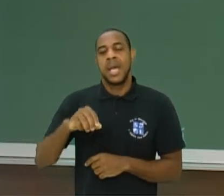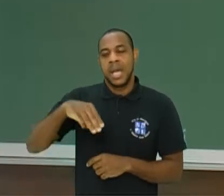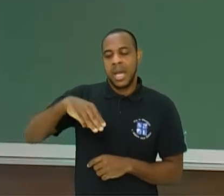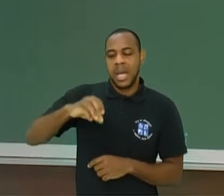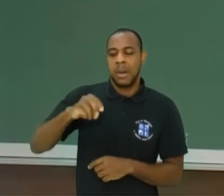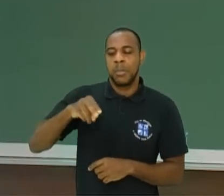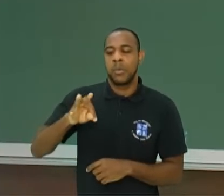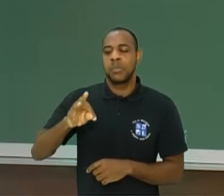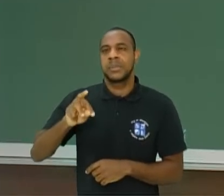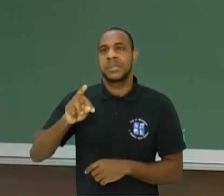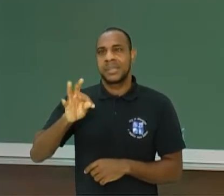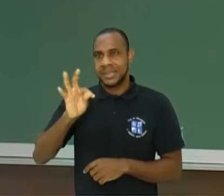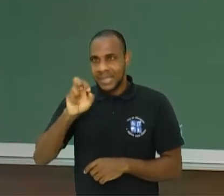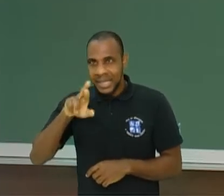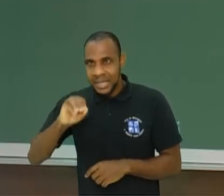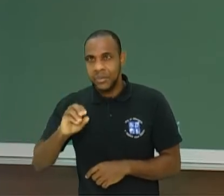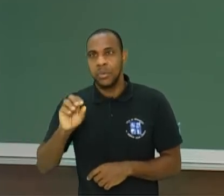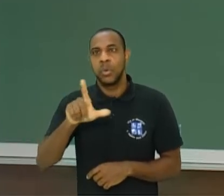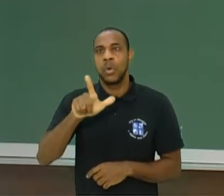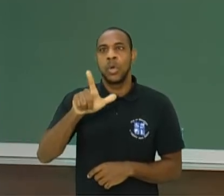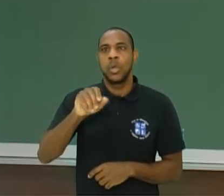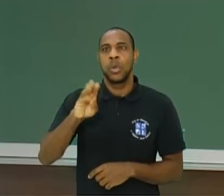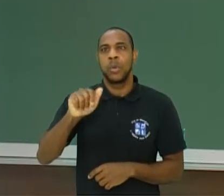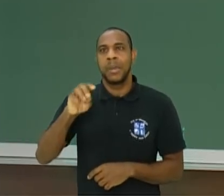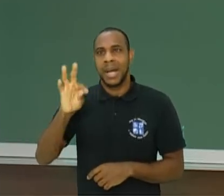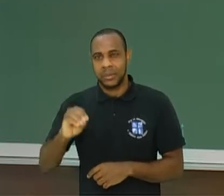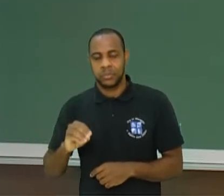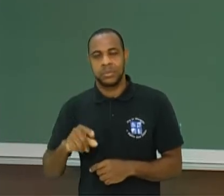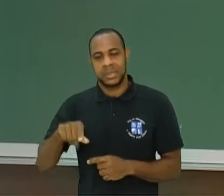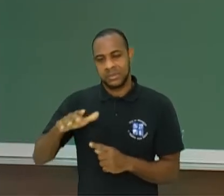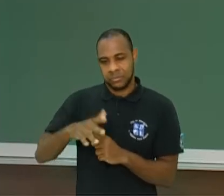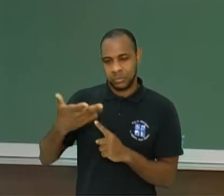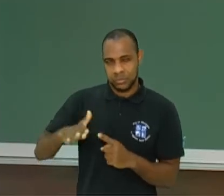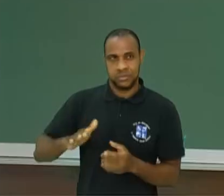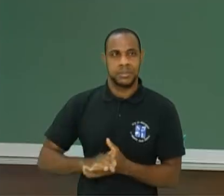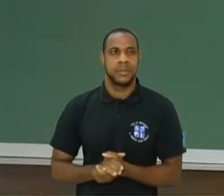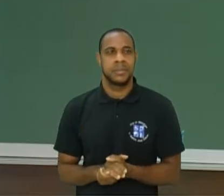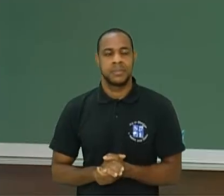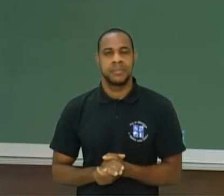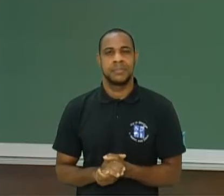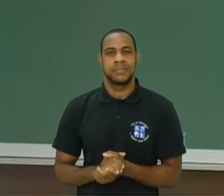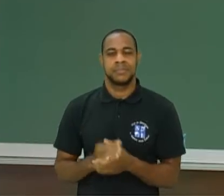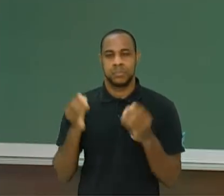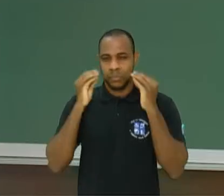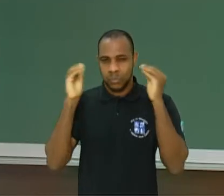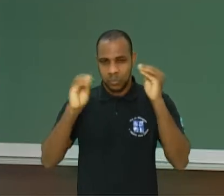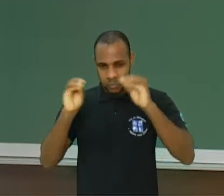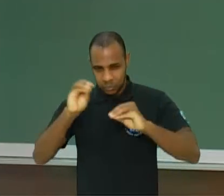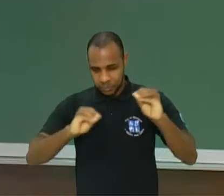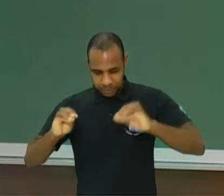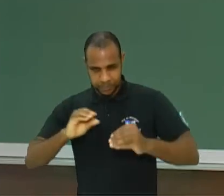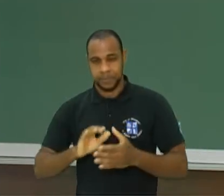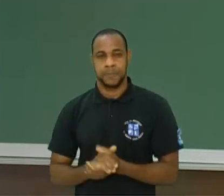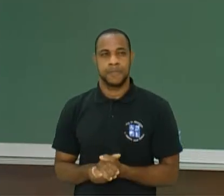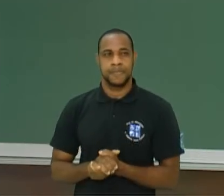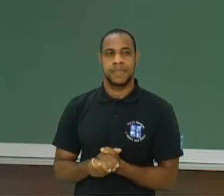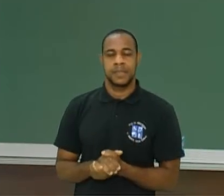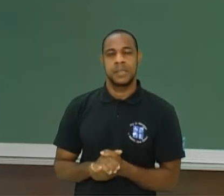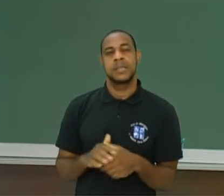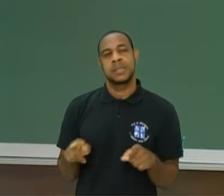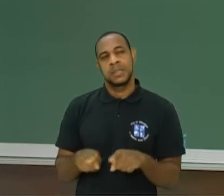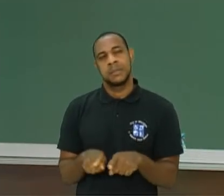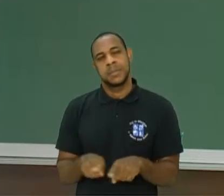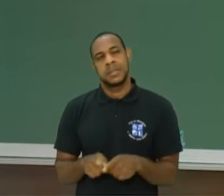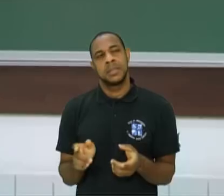super me ajudado aqui, tá mandando um beijo para vocês, tá? Então, beijo da Su e um beijo da prof. Rutineia também. E